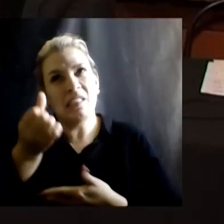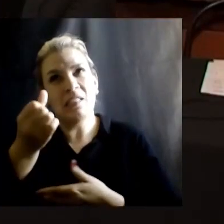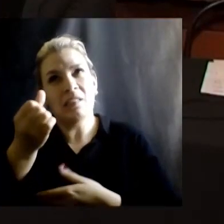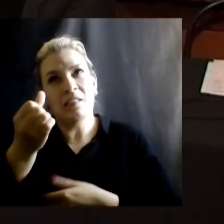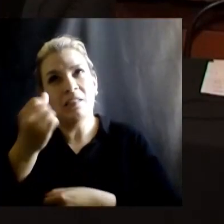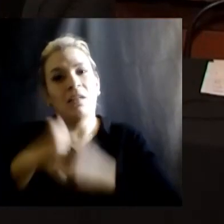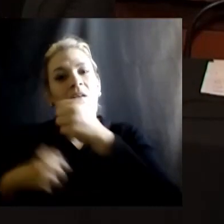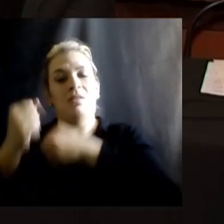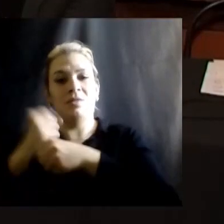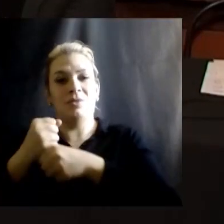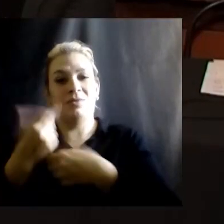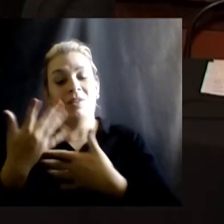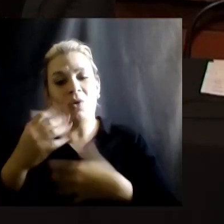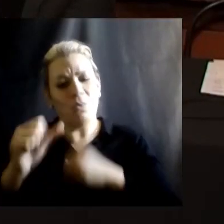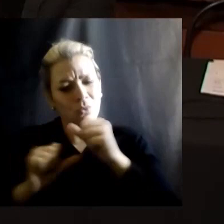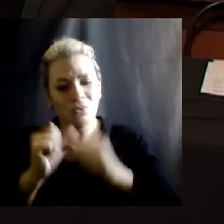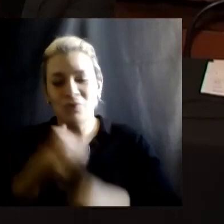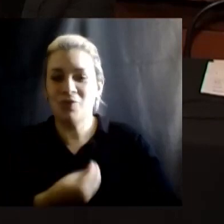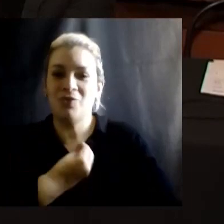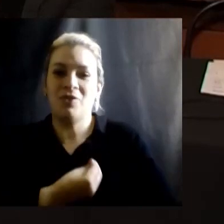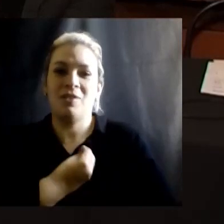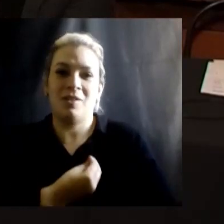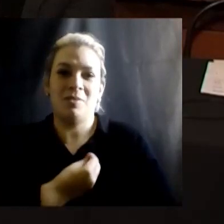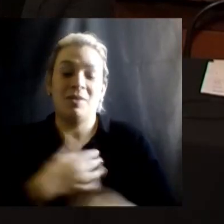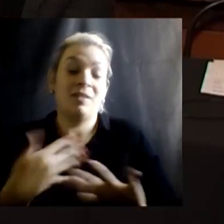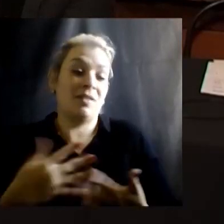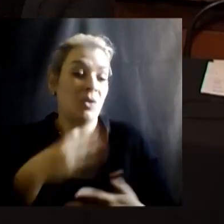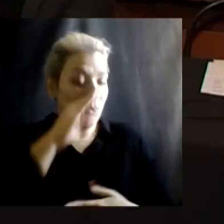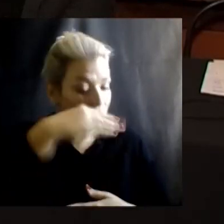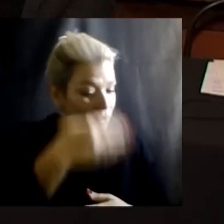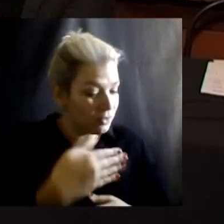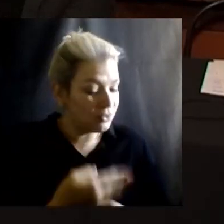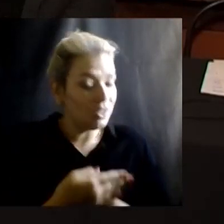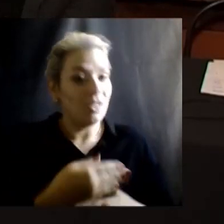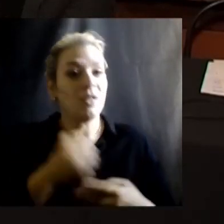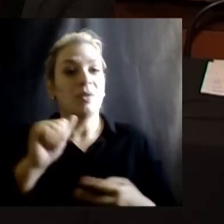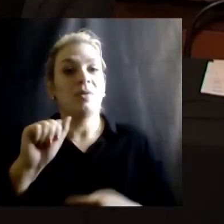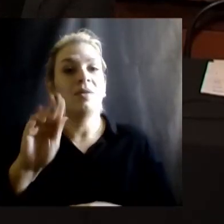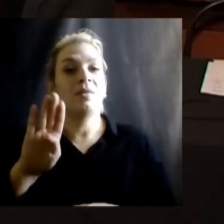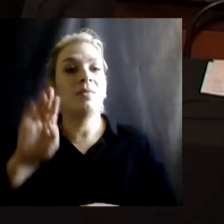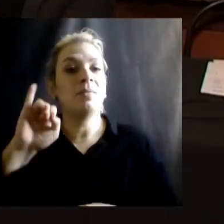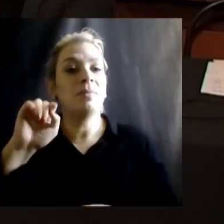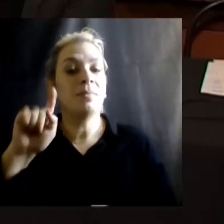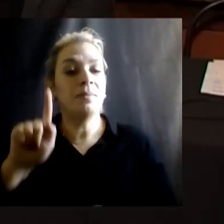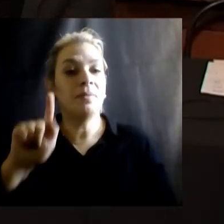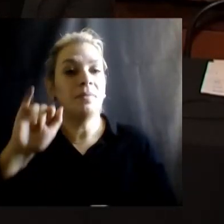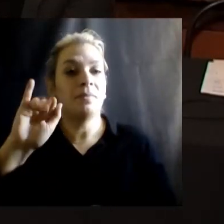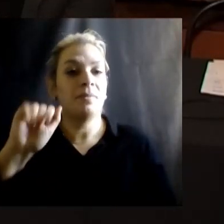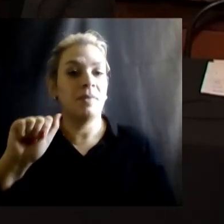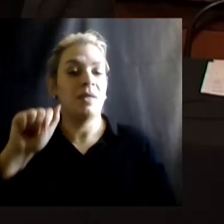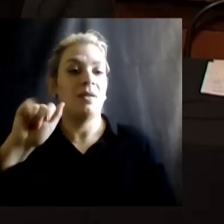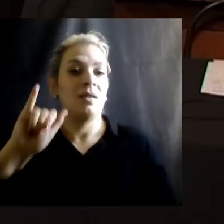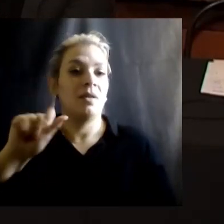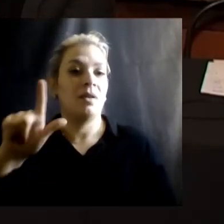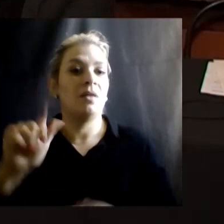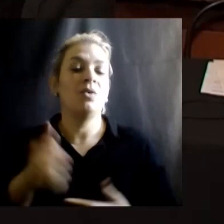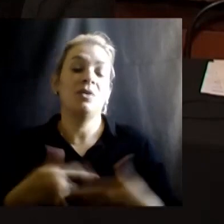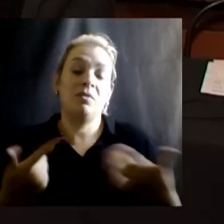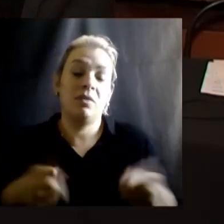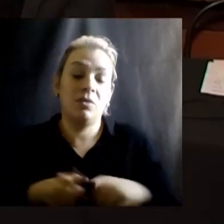homenagearmos a Abigail, homenageamos também uma visão que une tradição, conhecimento, pesquisa e